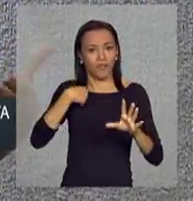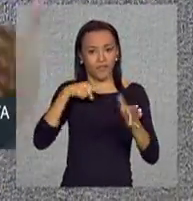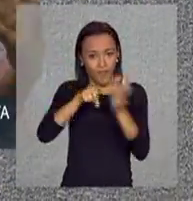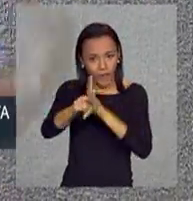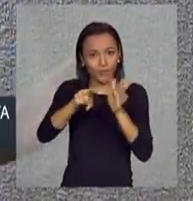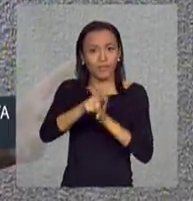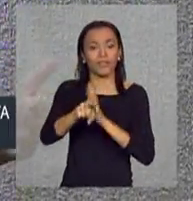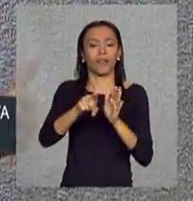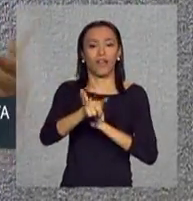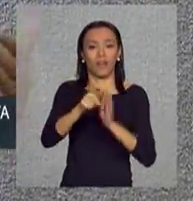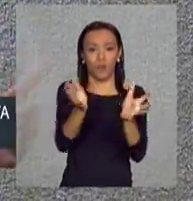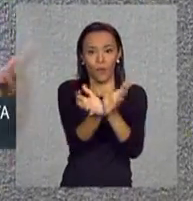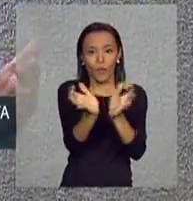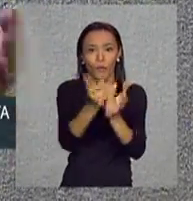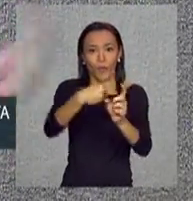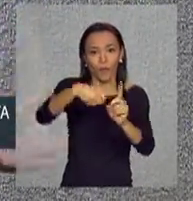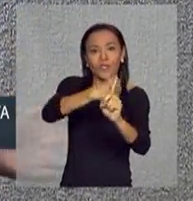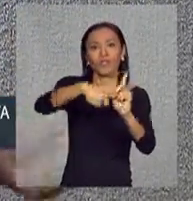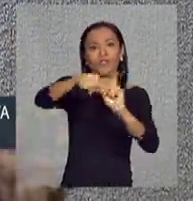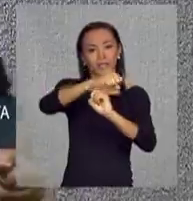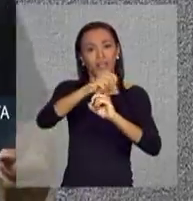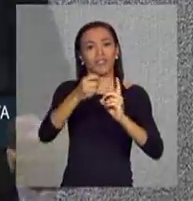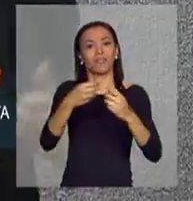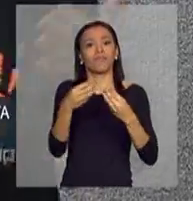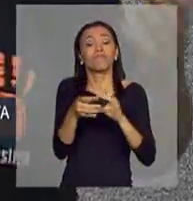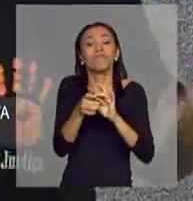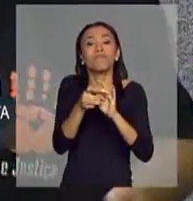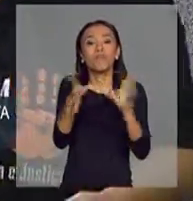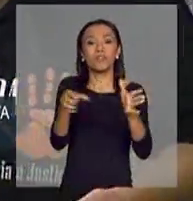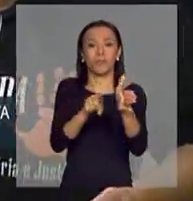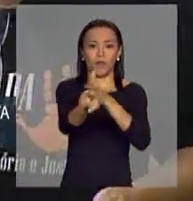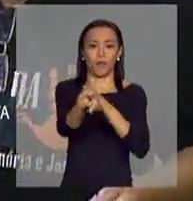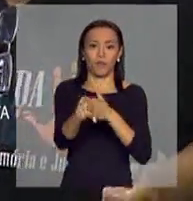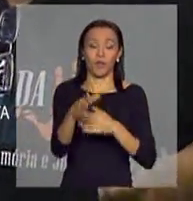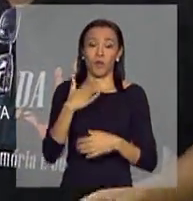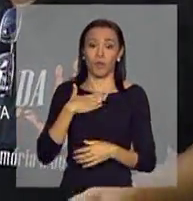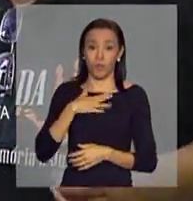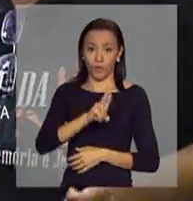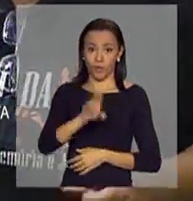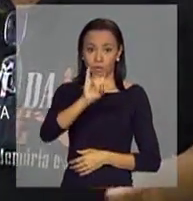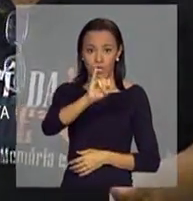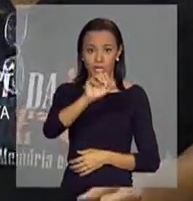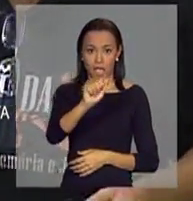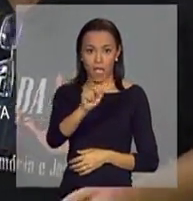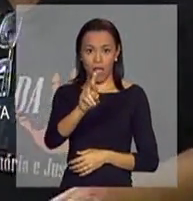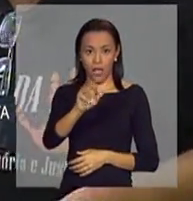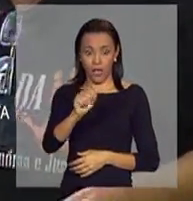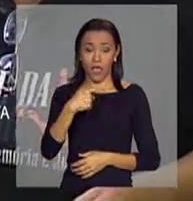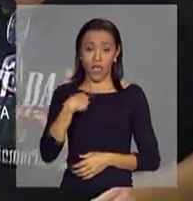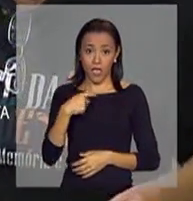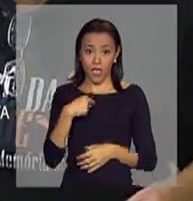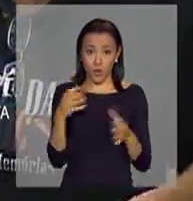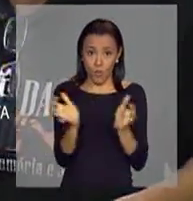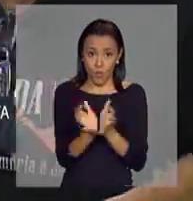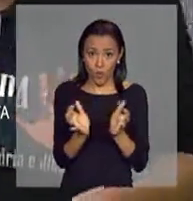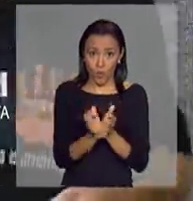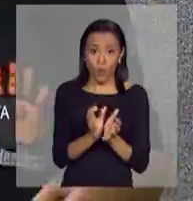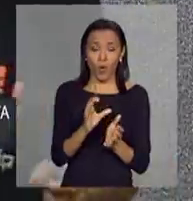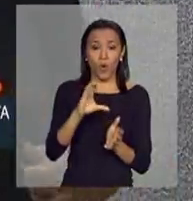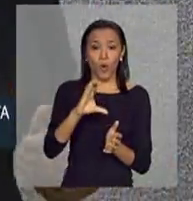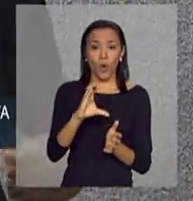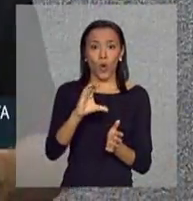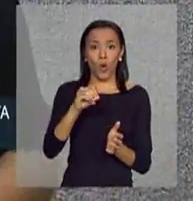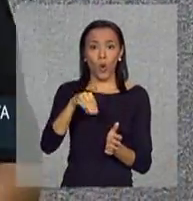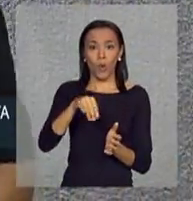importante dar voz à sociedade civil. Meu nome é Yara Xavier Pereira, eu sou do Comitê pela Memória, Verdade